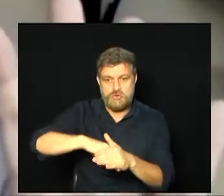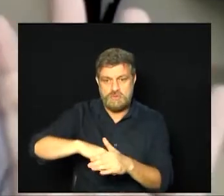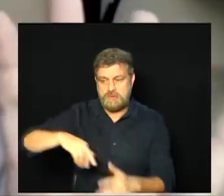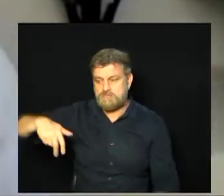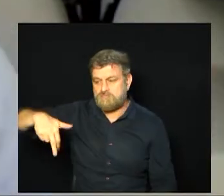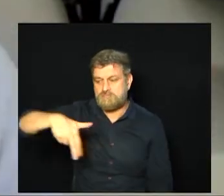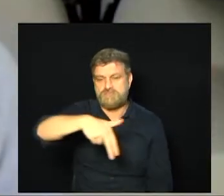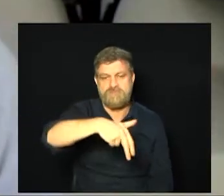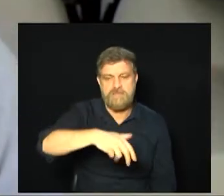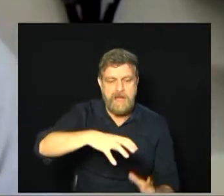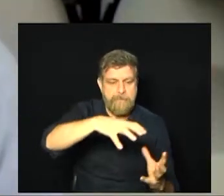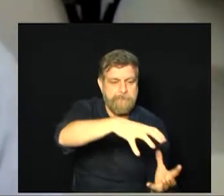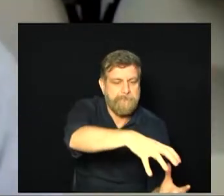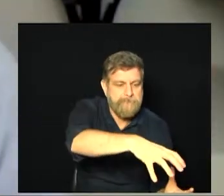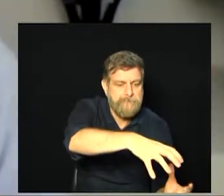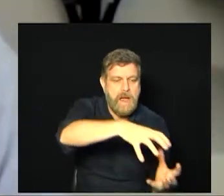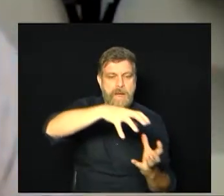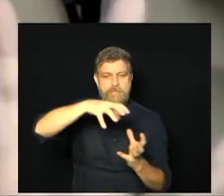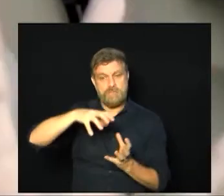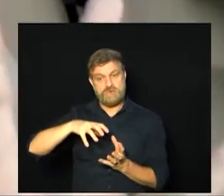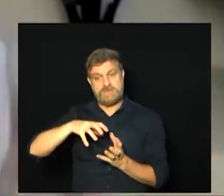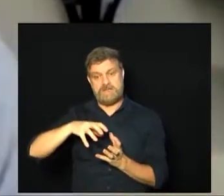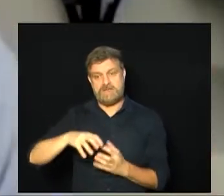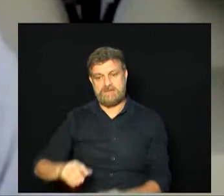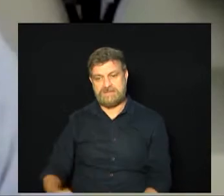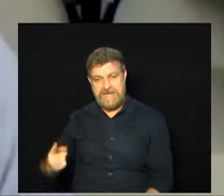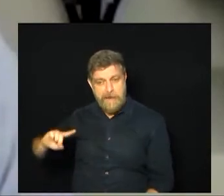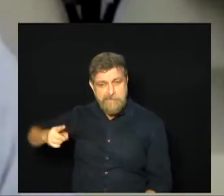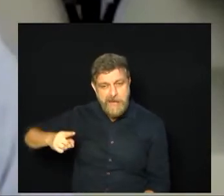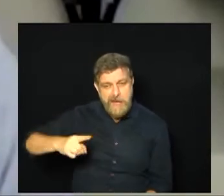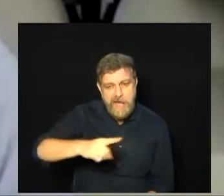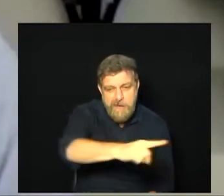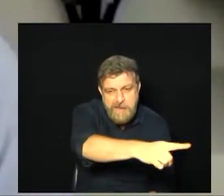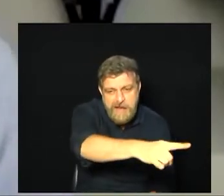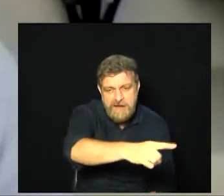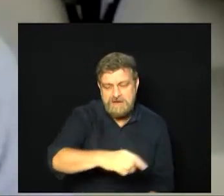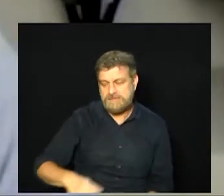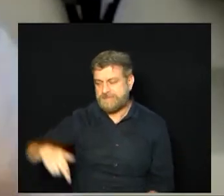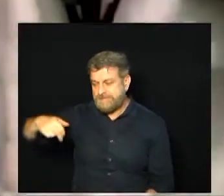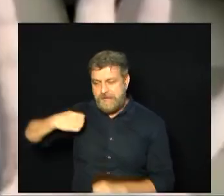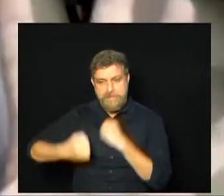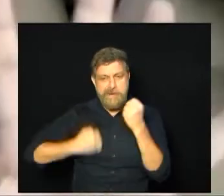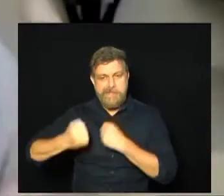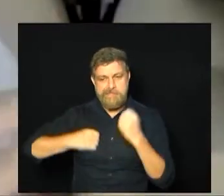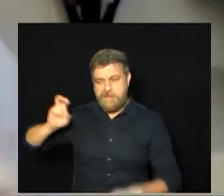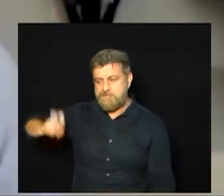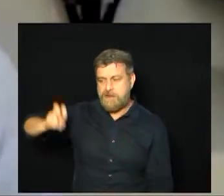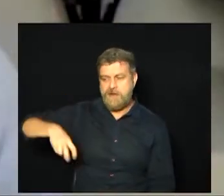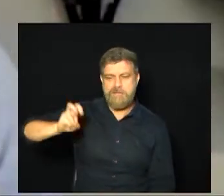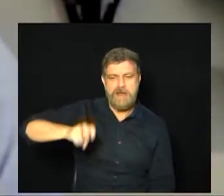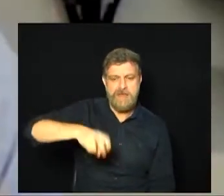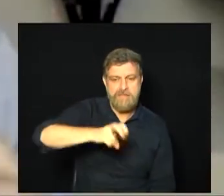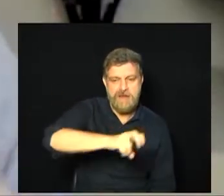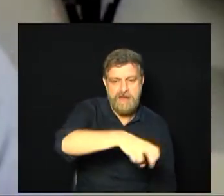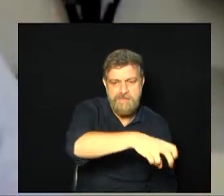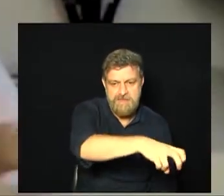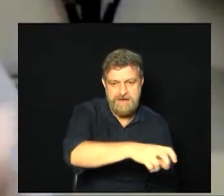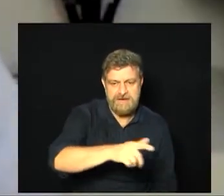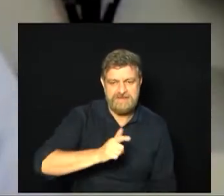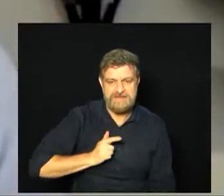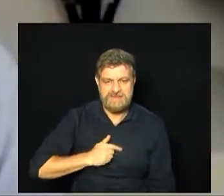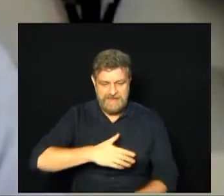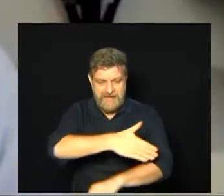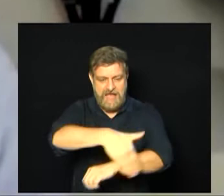buscar, né? Sem dúvida. Penou, vai buscar. A bola, às vezes... vai buscar. Às vezes ia até... Tinha uma outra